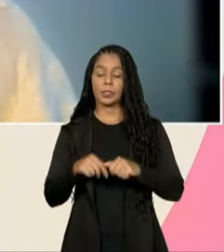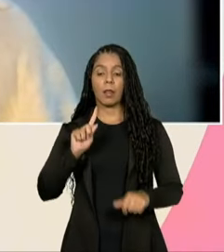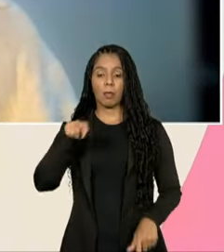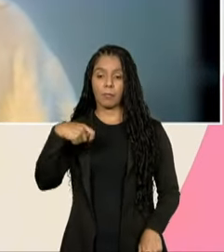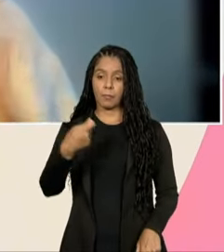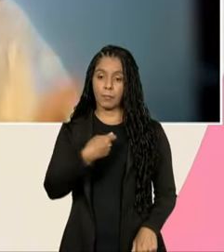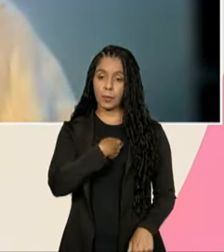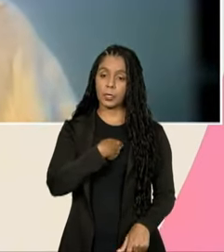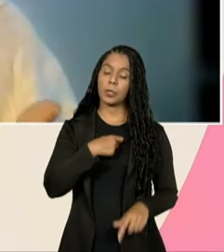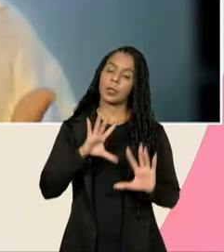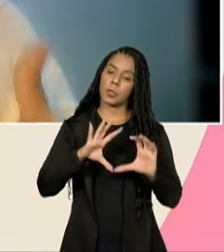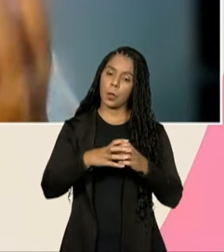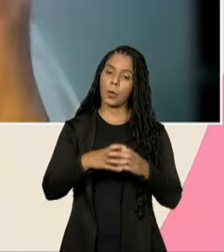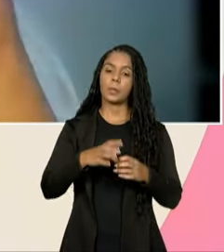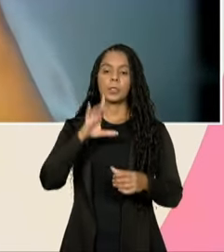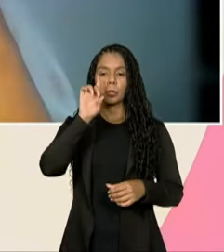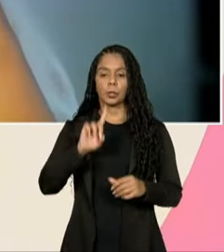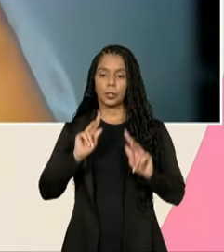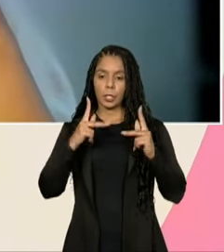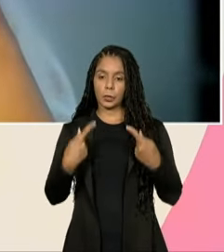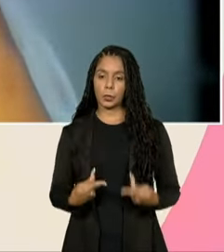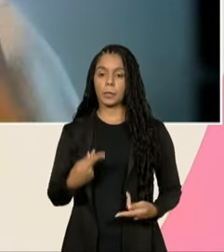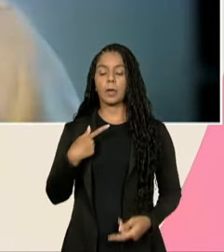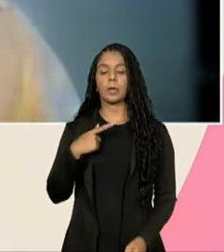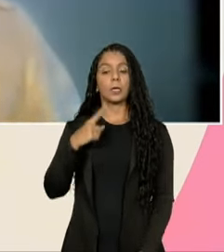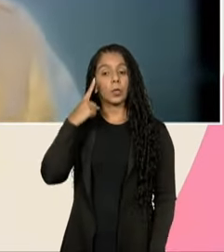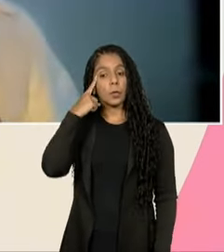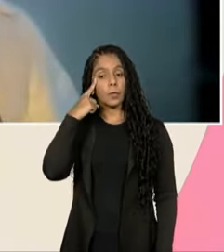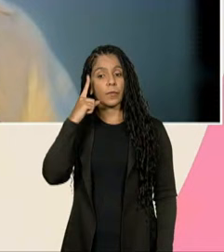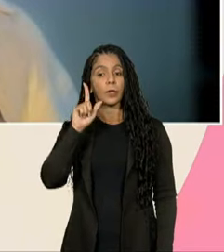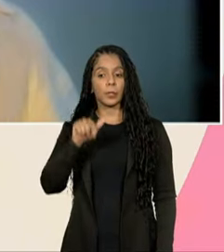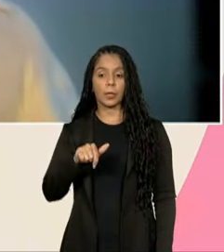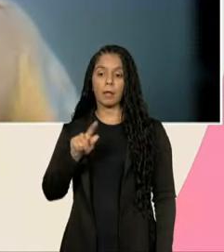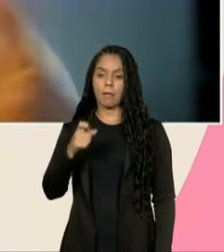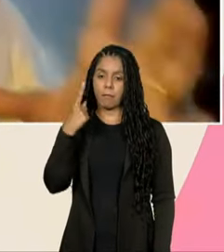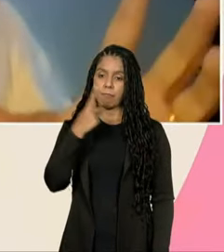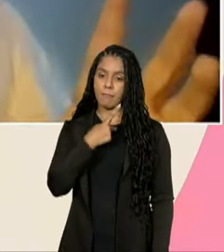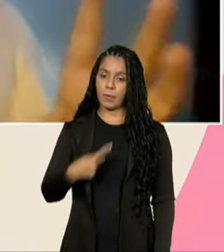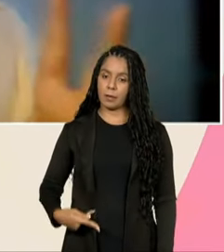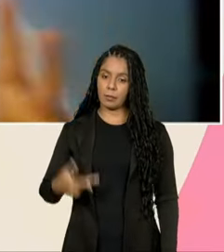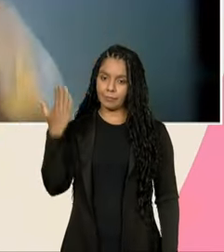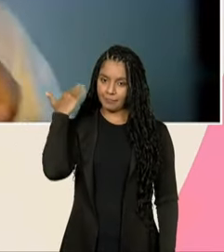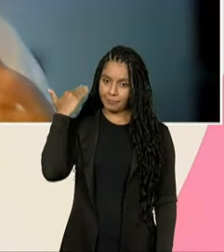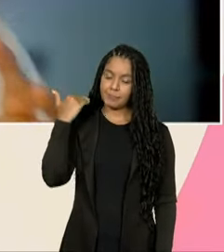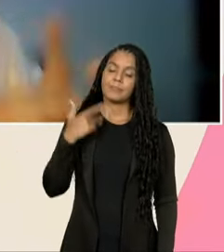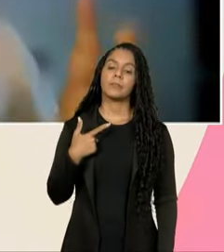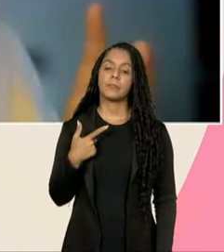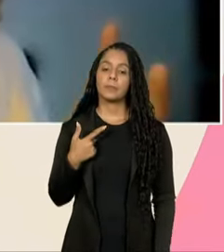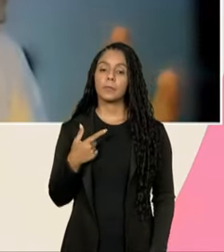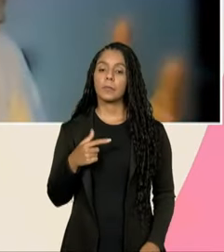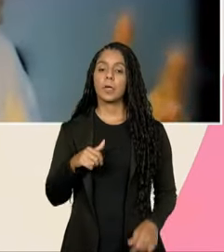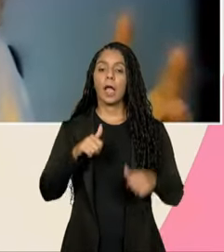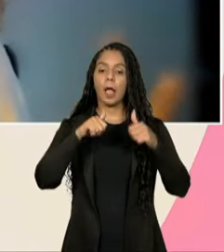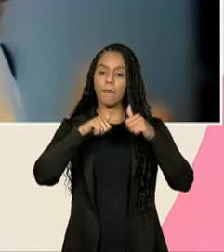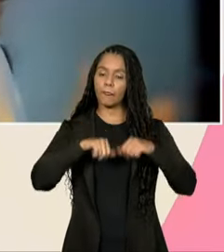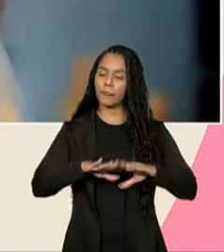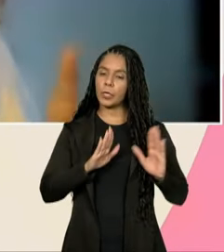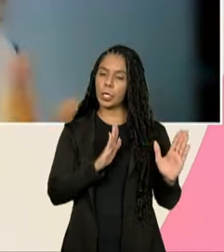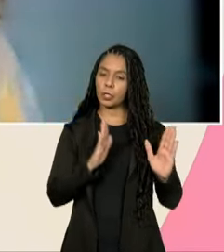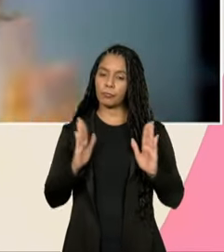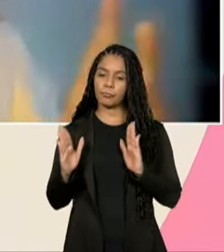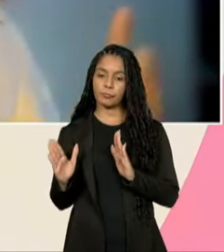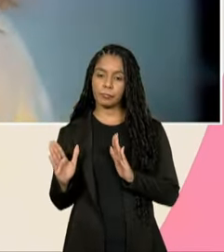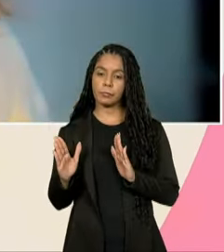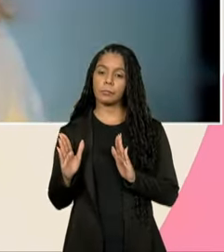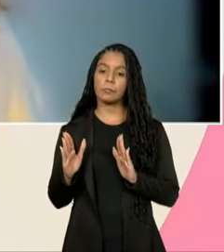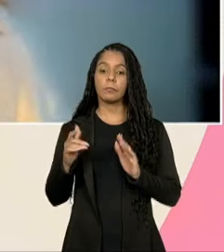da Comissão de Direitos Humanos, que era presidida pelo Marcelo Freixo na época, e saí. E passei o tempo que